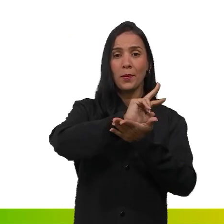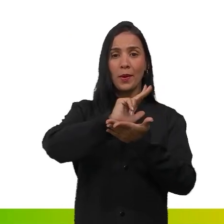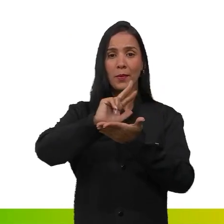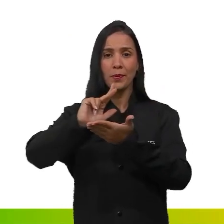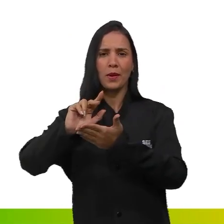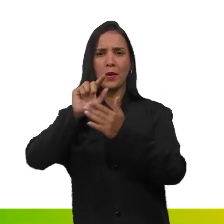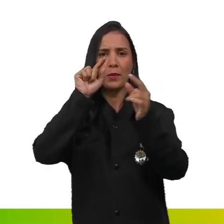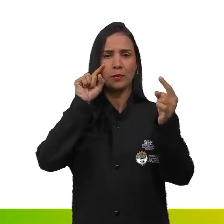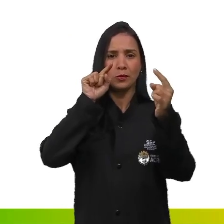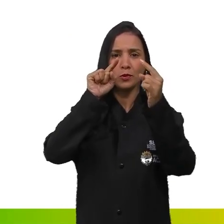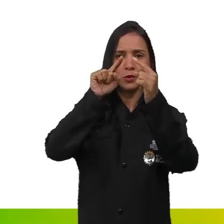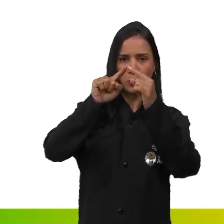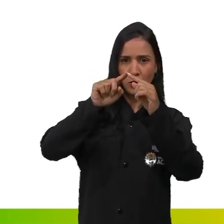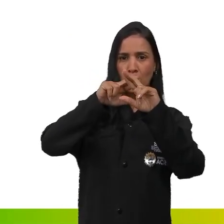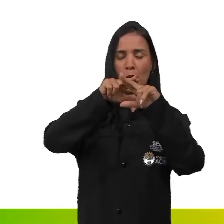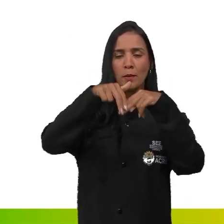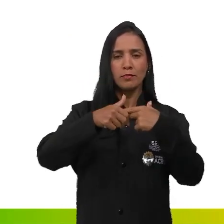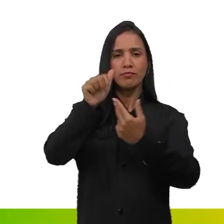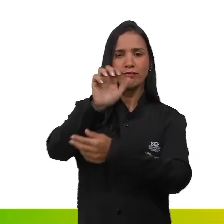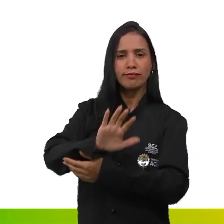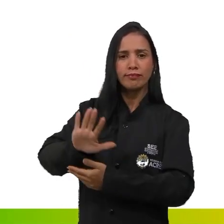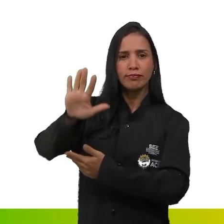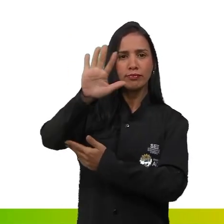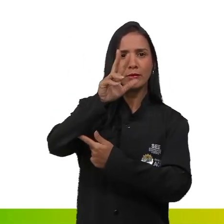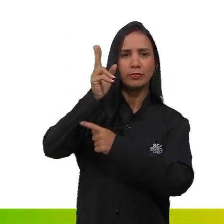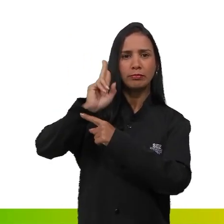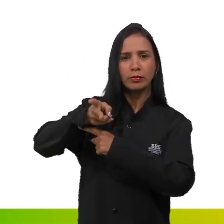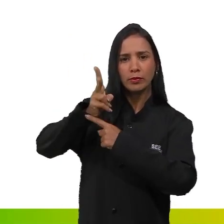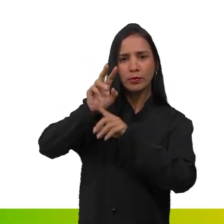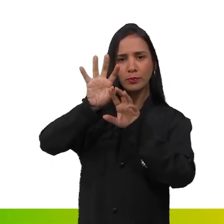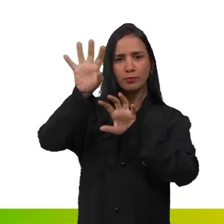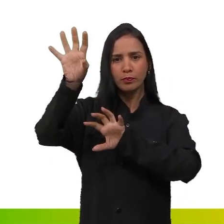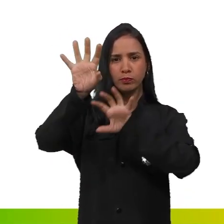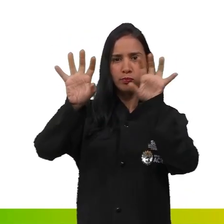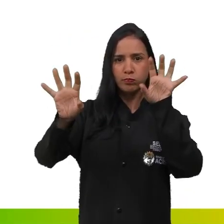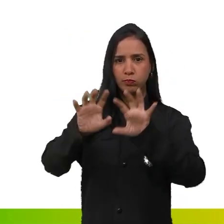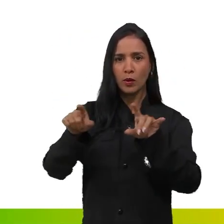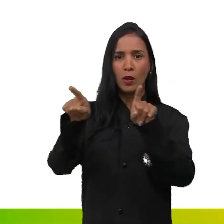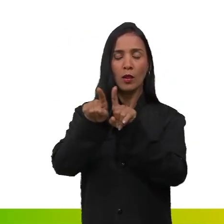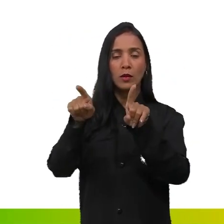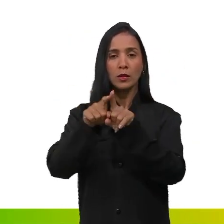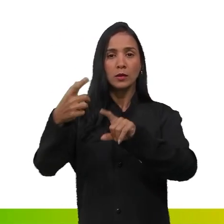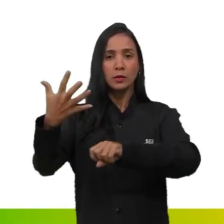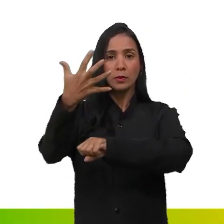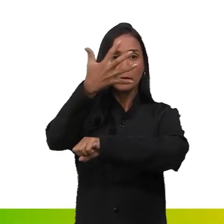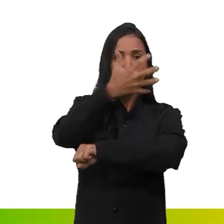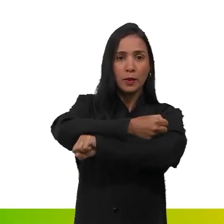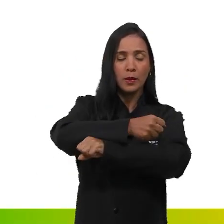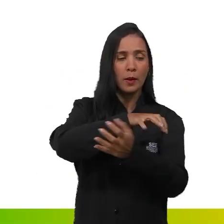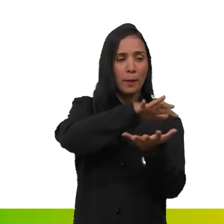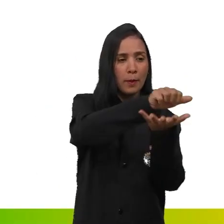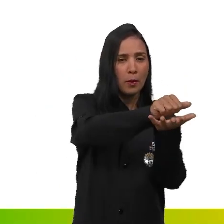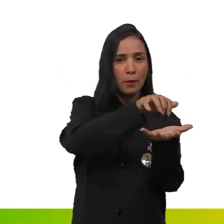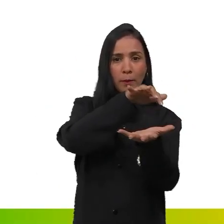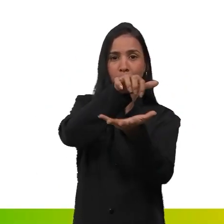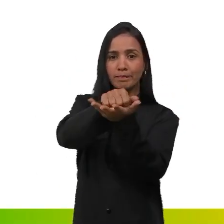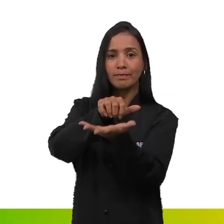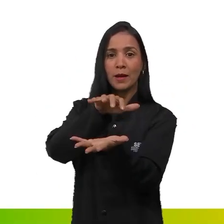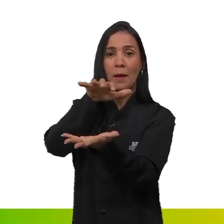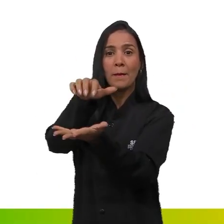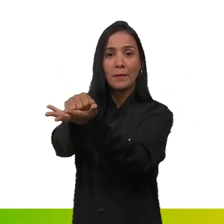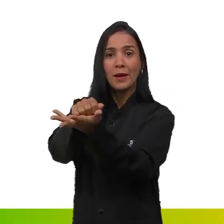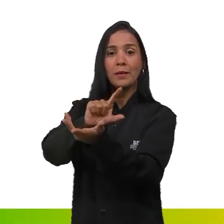outros, que a África foi constantemente dividida e ocupada por quem? Como eu já falei